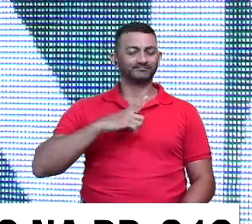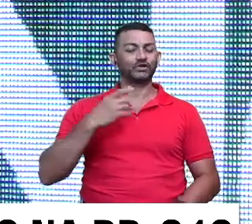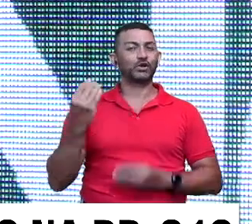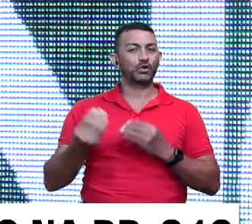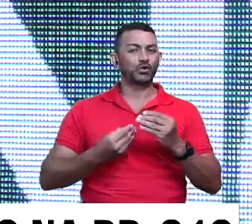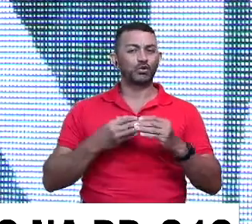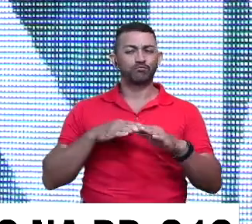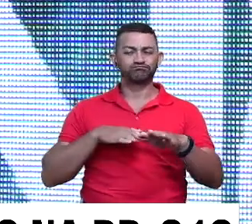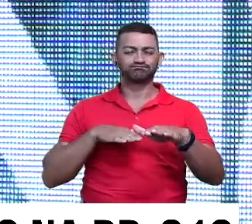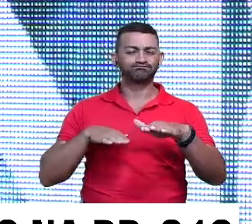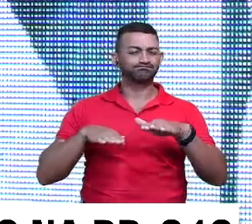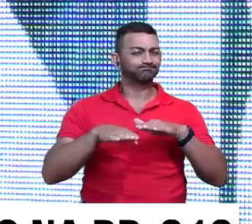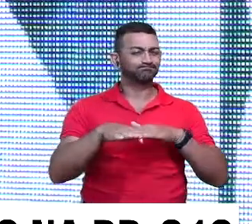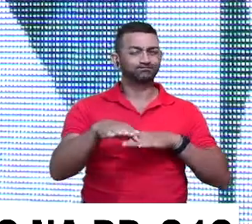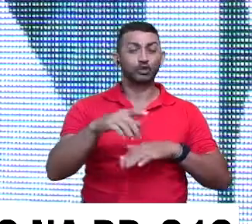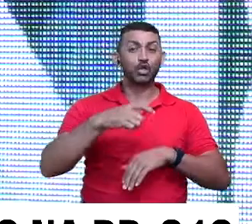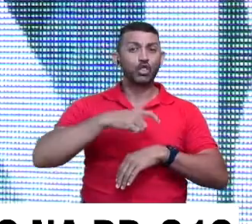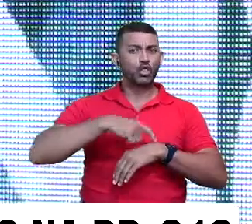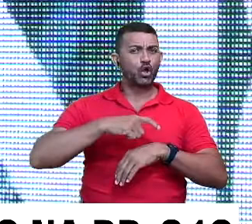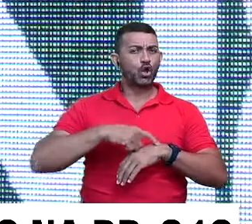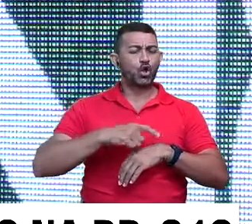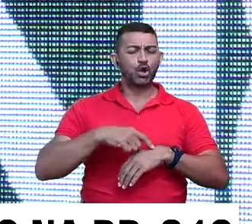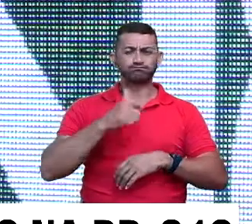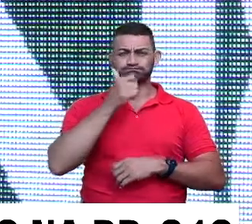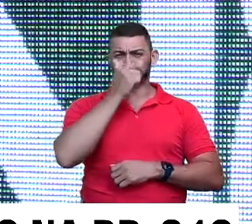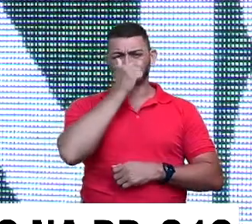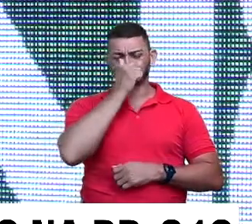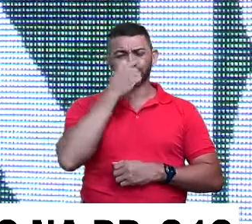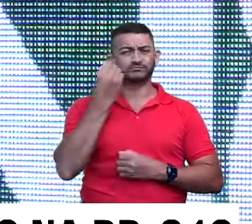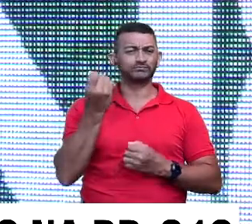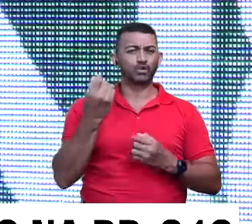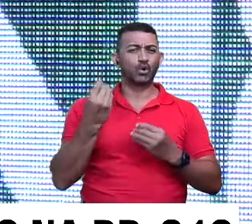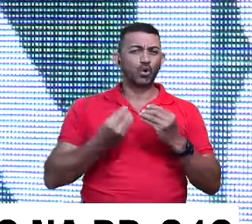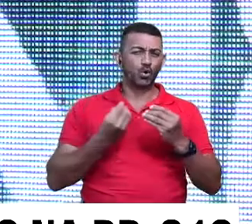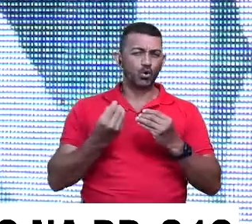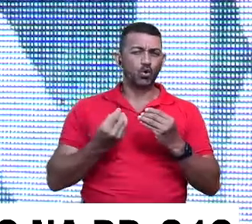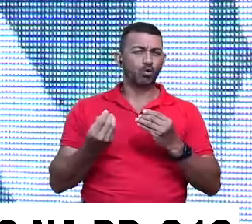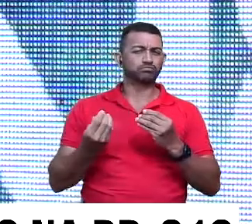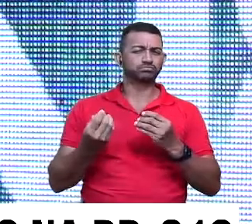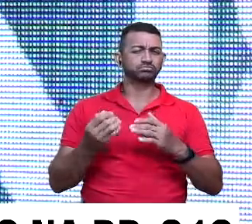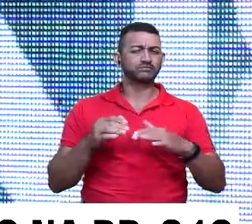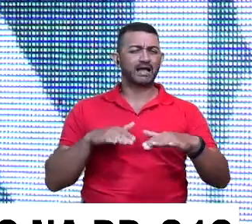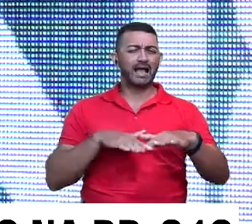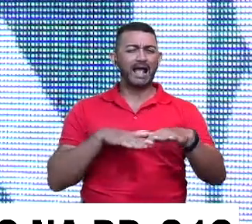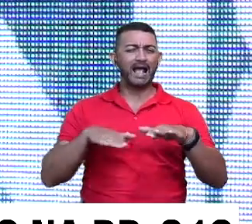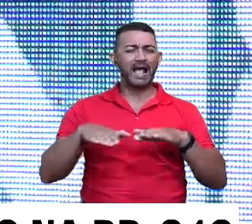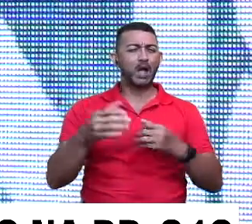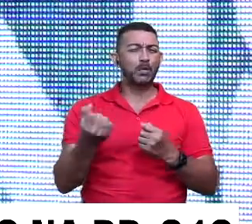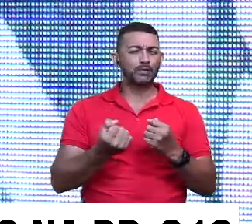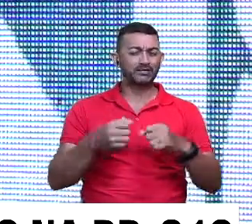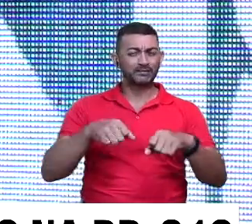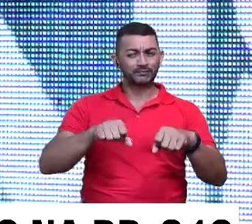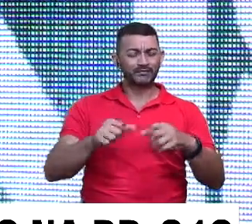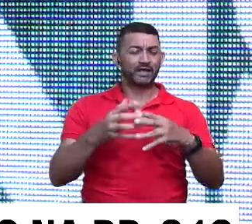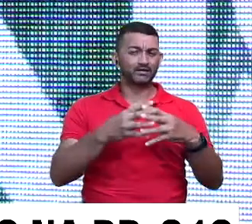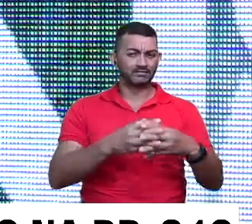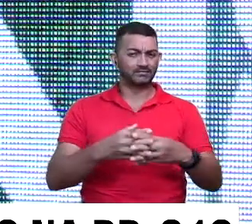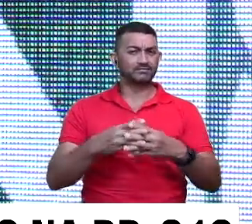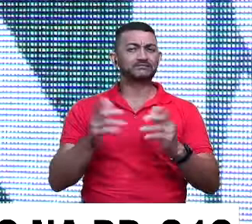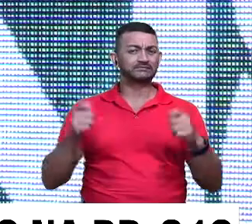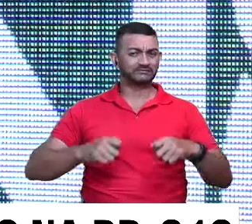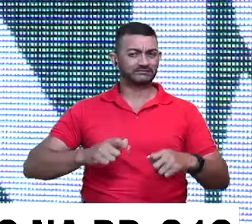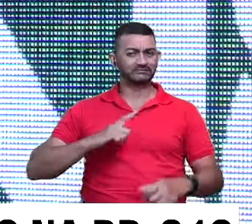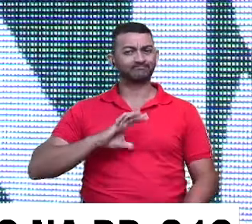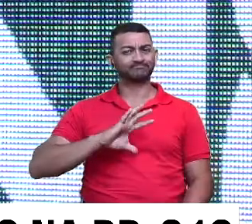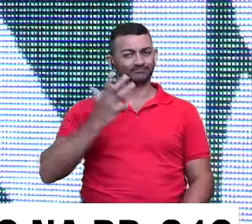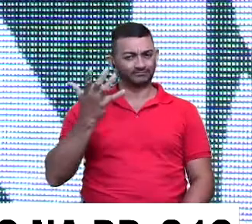que deve ser passar nesse local, principalmente nos horários de pico. O quanto a briga entre carros, caminhões e motociclistas,